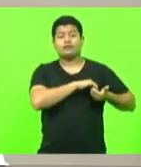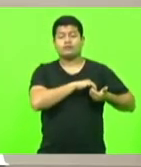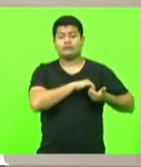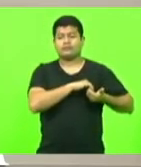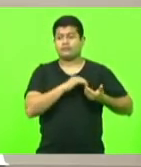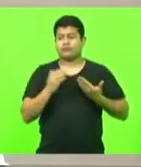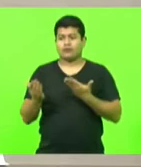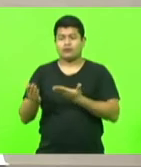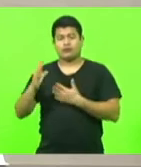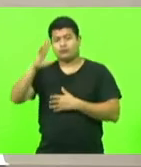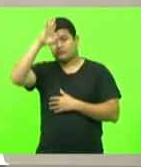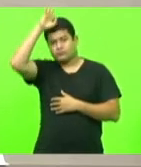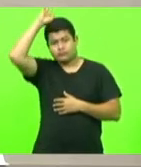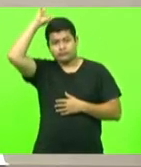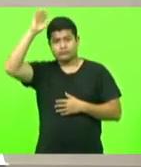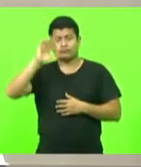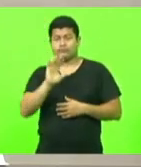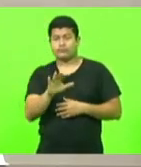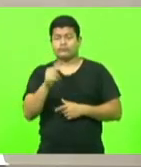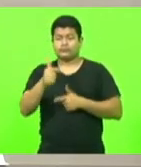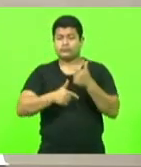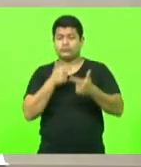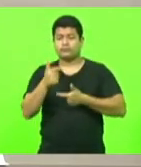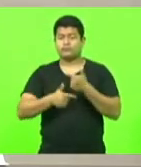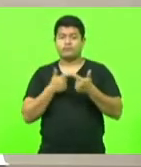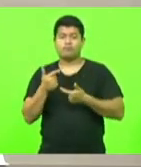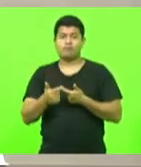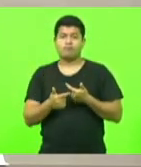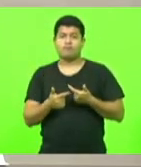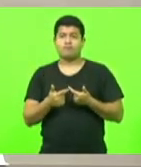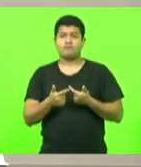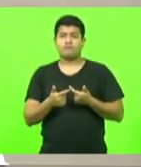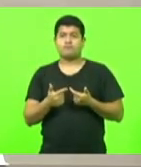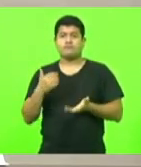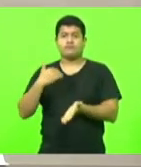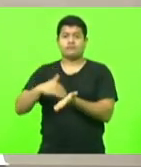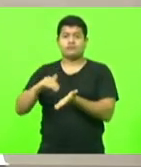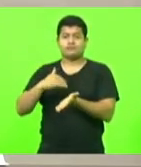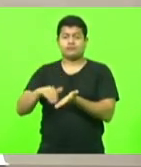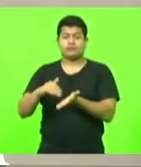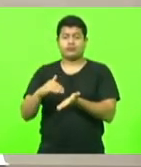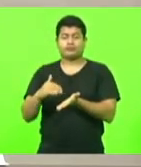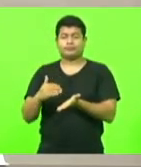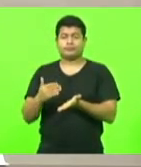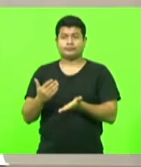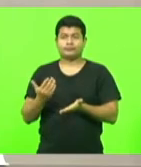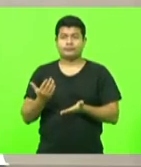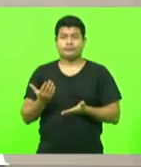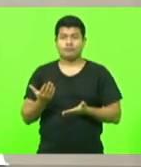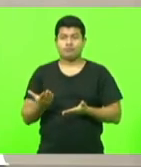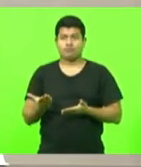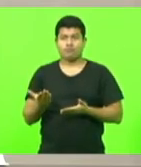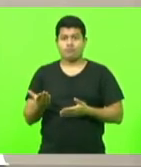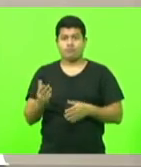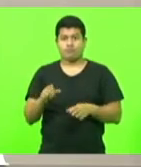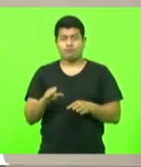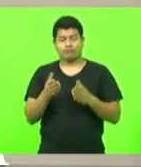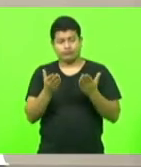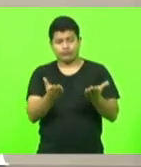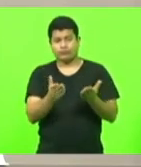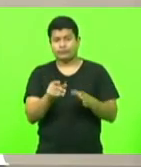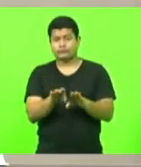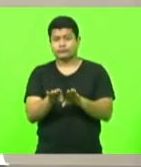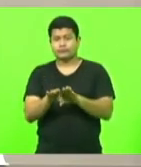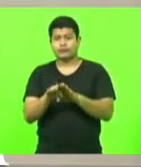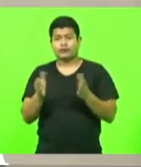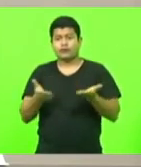que é feito pelo secretário, por Vossa Senhoria, como